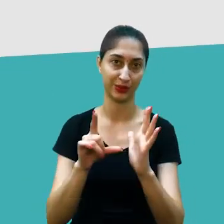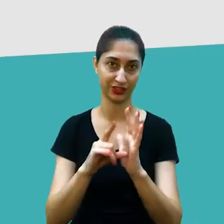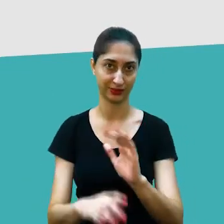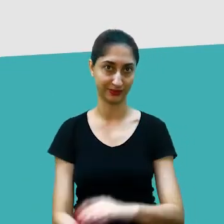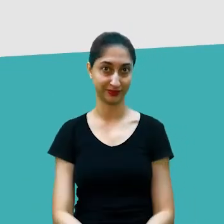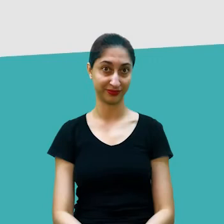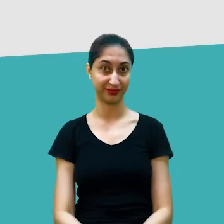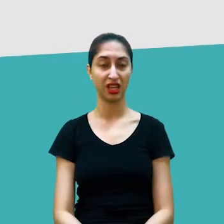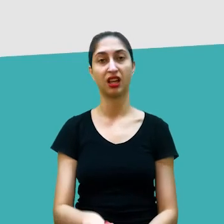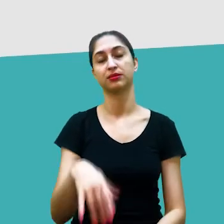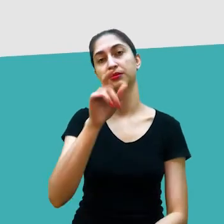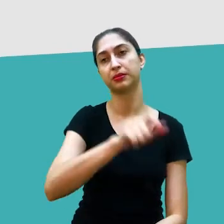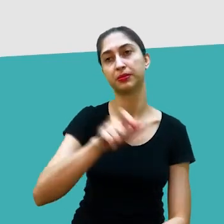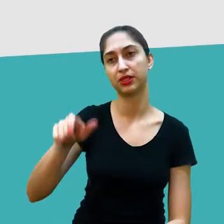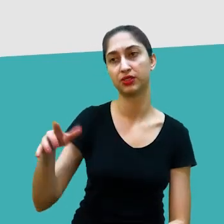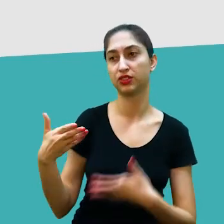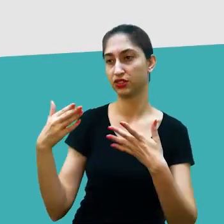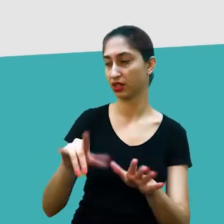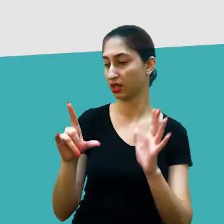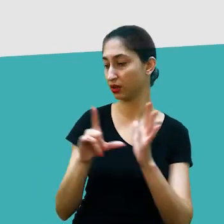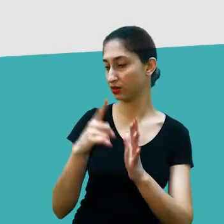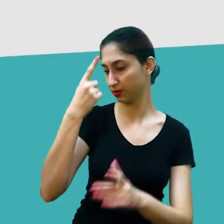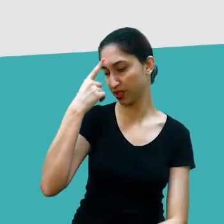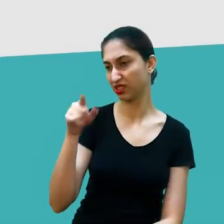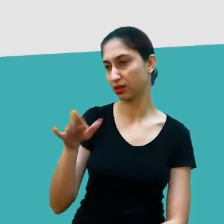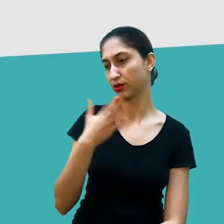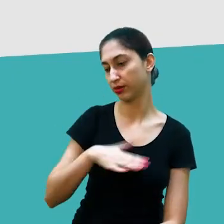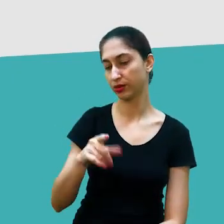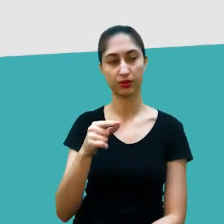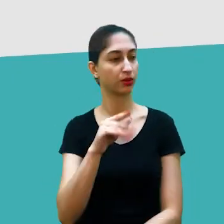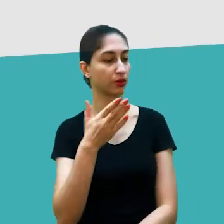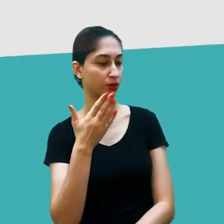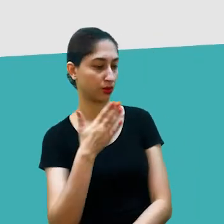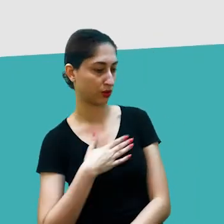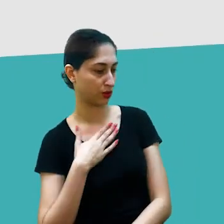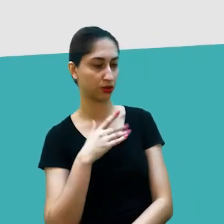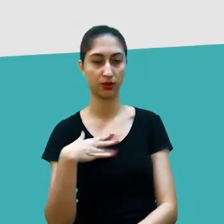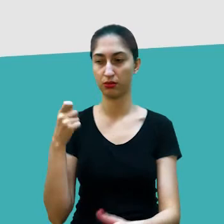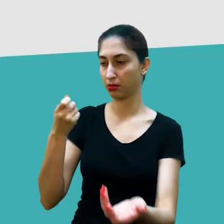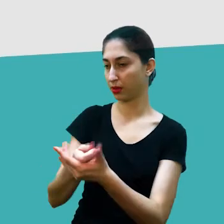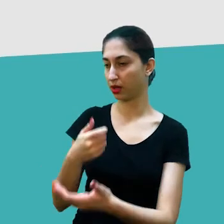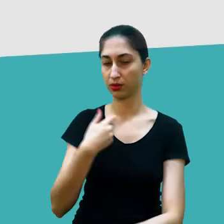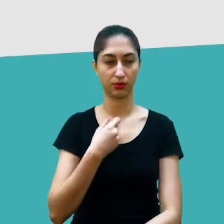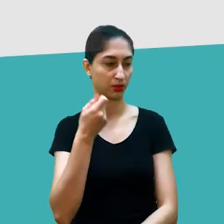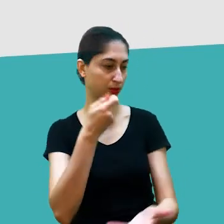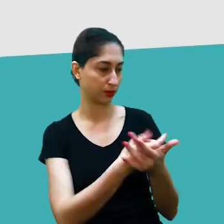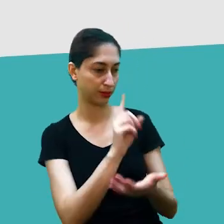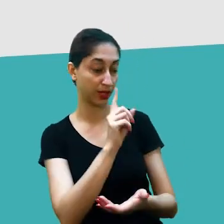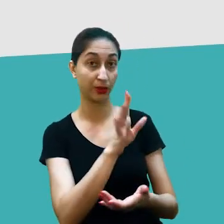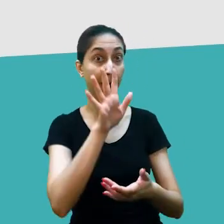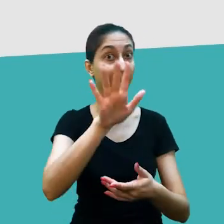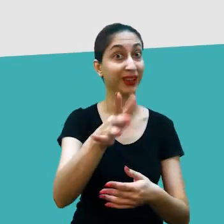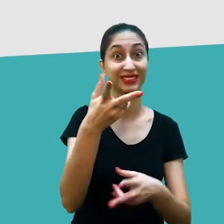têm um hábito de chegar na loja, olhar e dizer: gosto, não gosto, pago, não pago, mas não percebem tudo